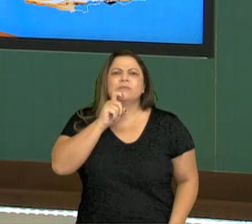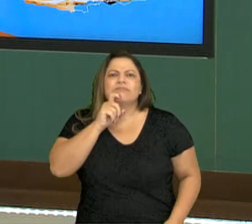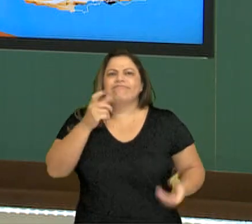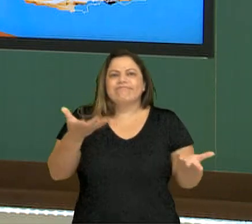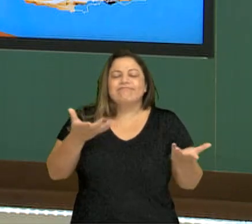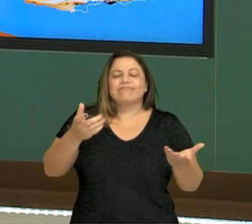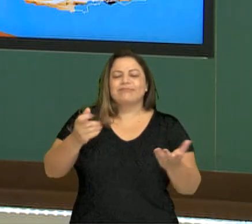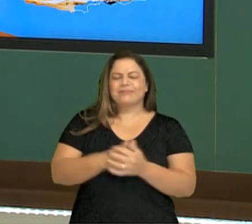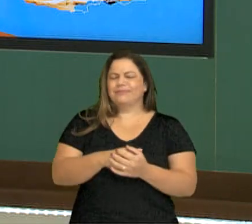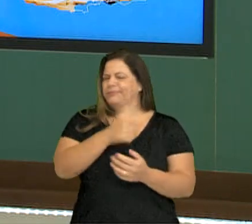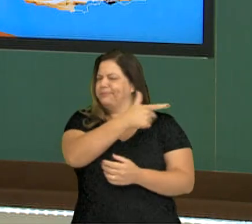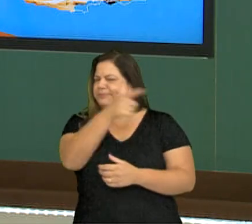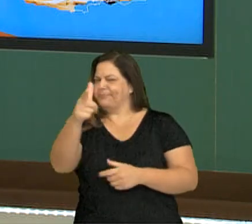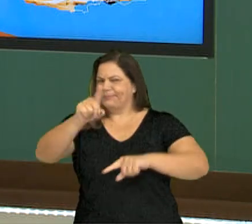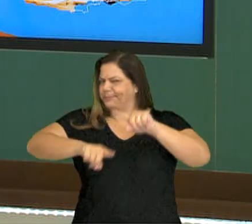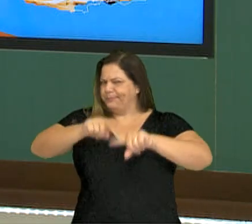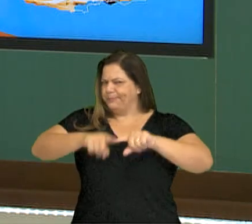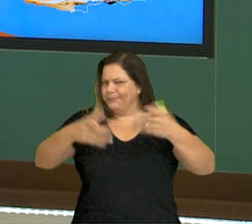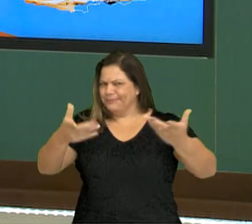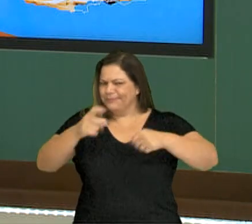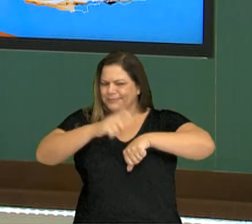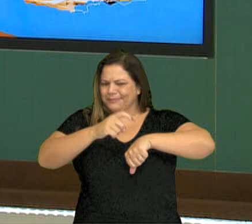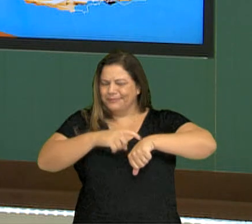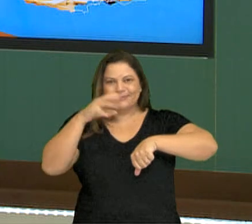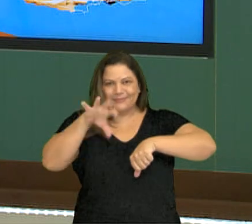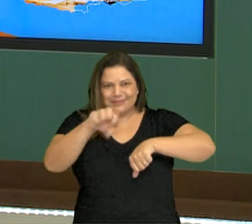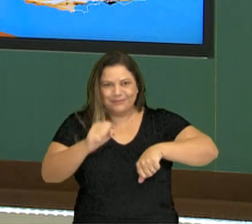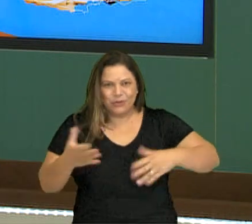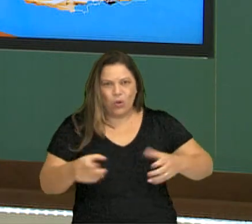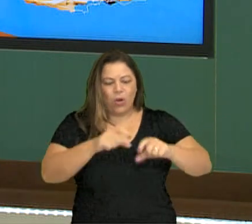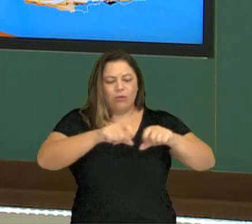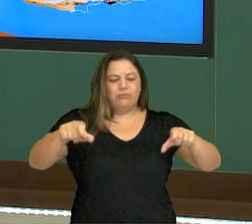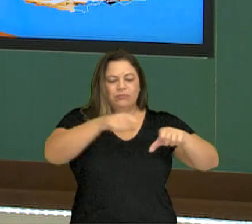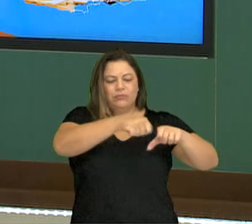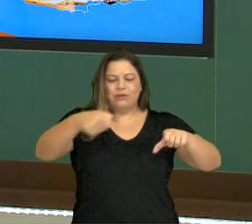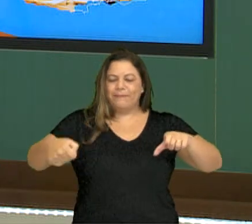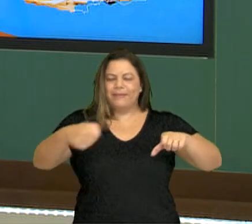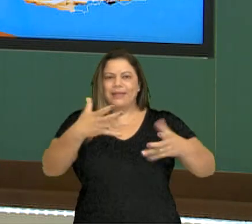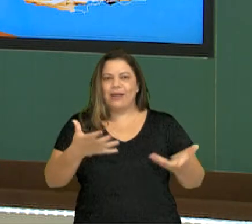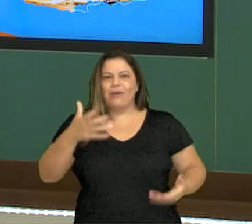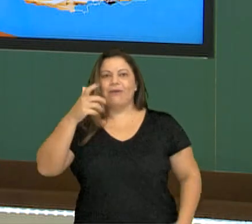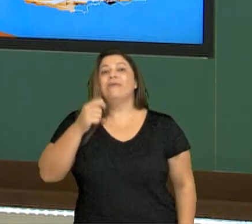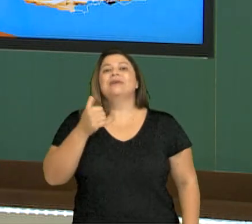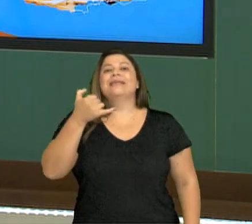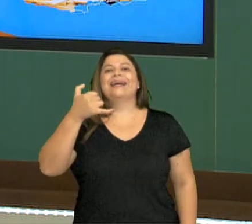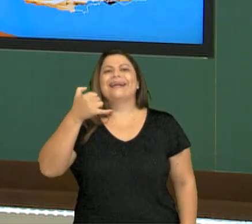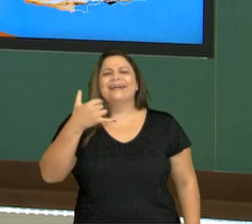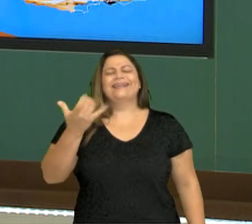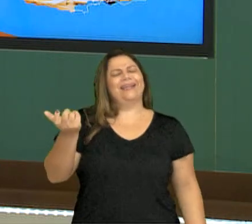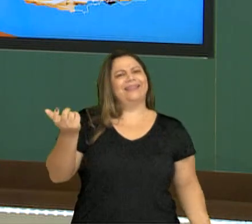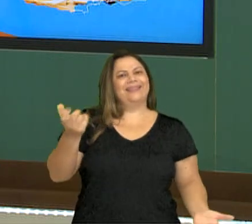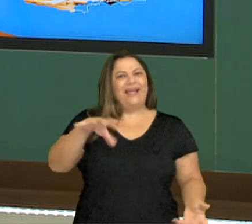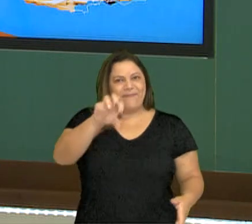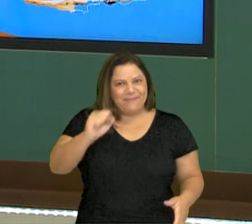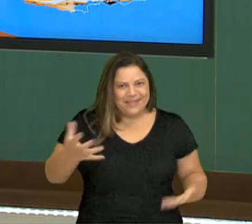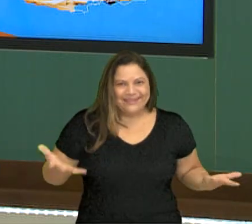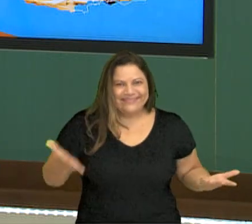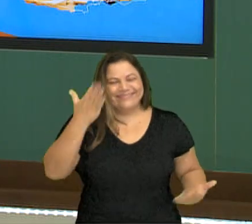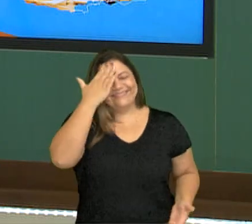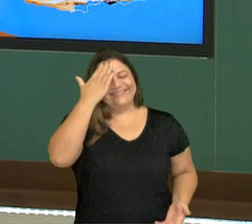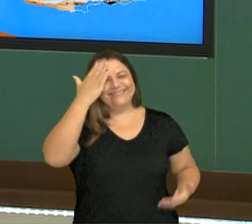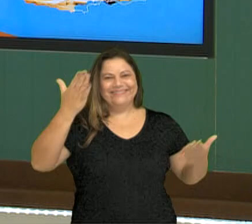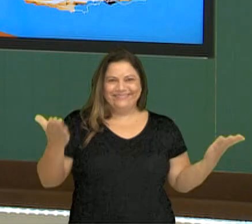lá! Vou dar um segundo. Pegou? Sabia? E o penal? E as canetas? Pega lá, mais um segundo. Pegou, eu